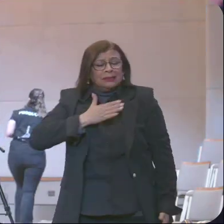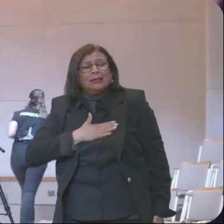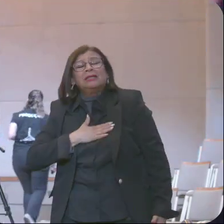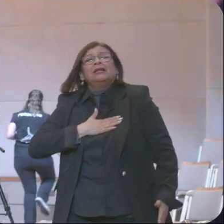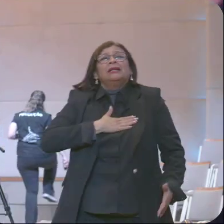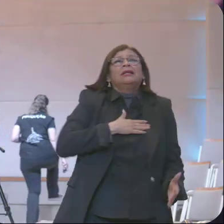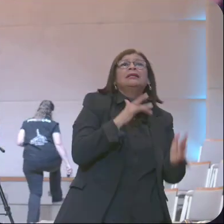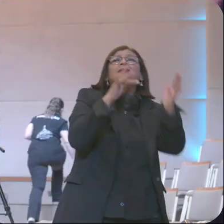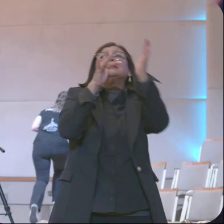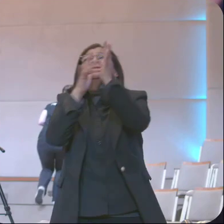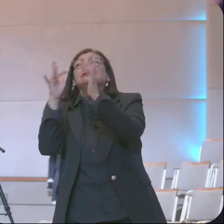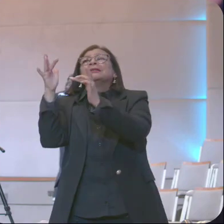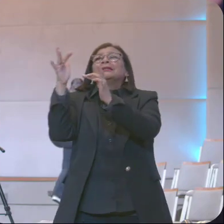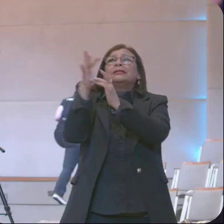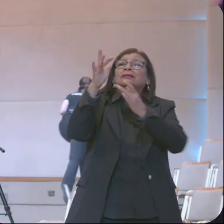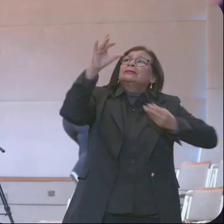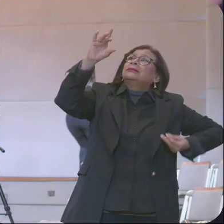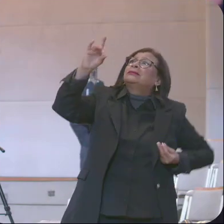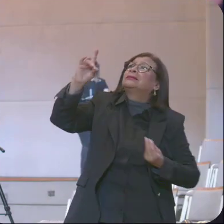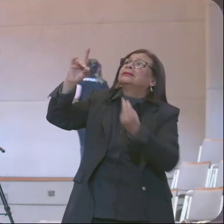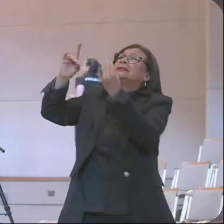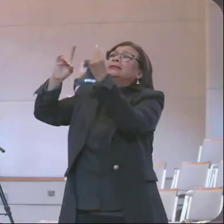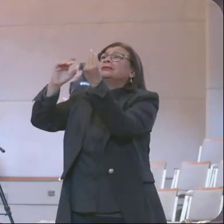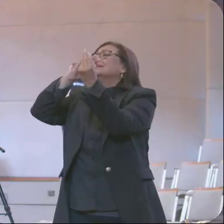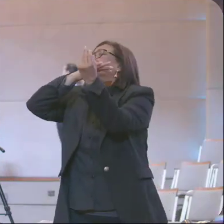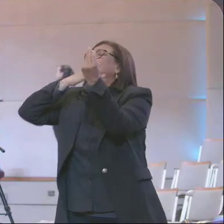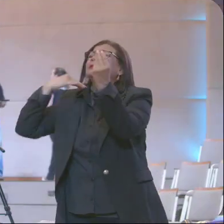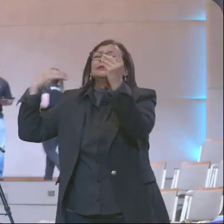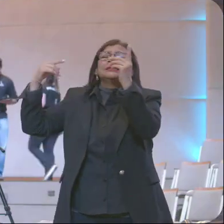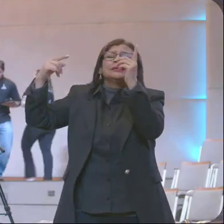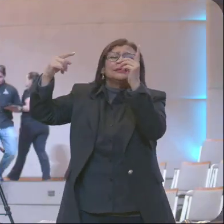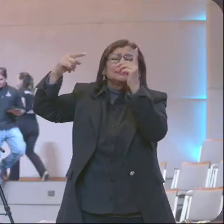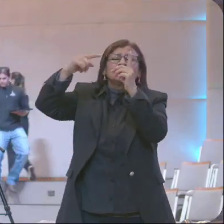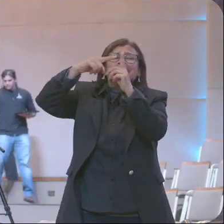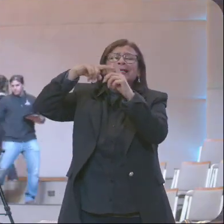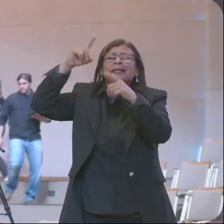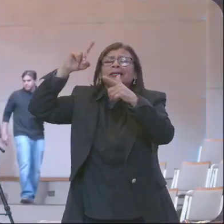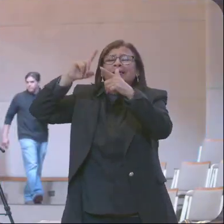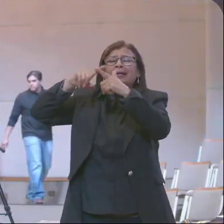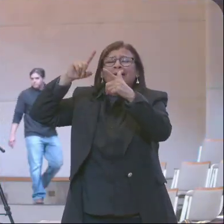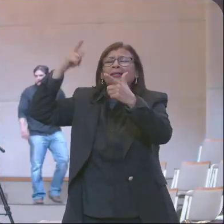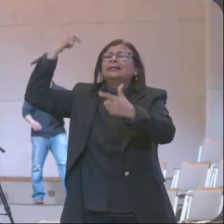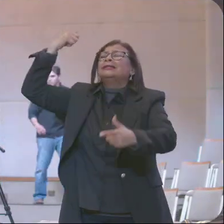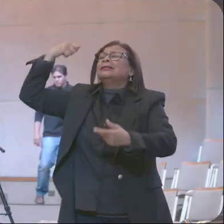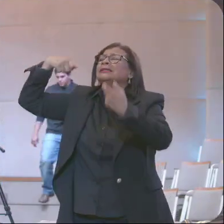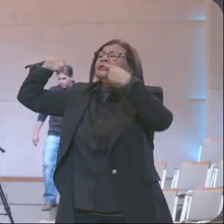entregou sua vida para que eu fosse